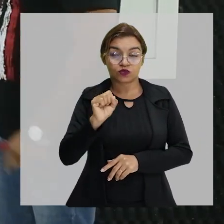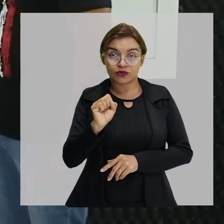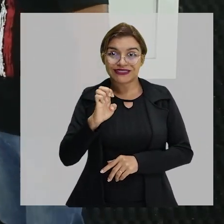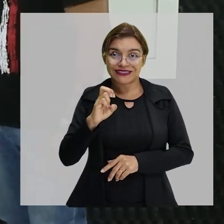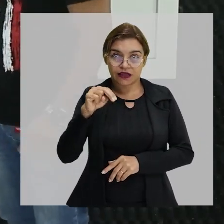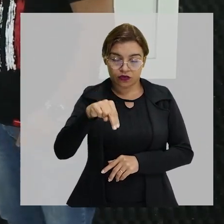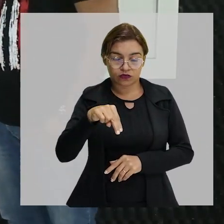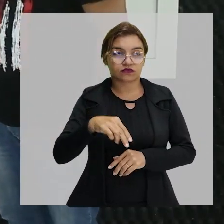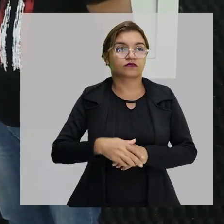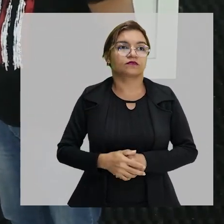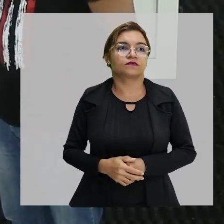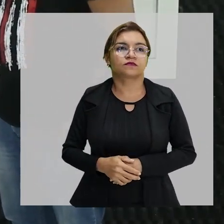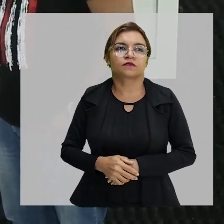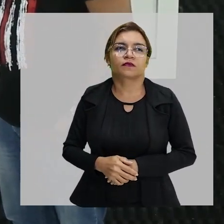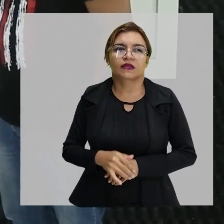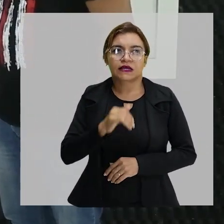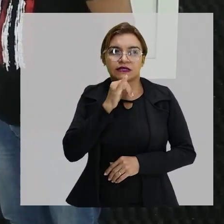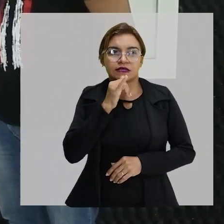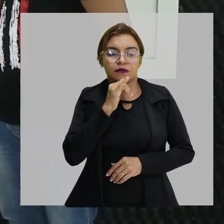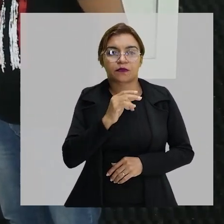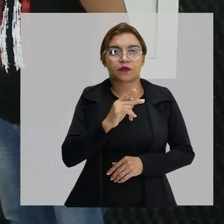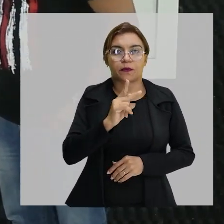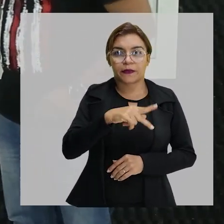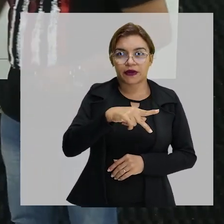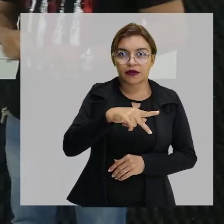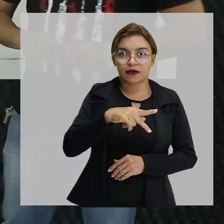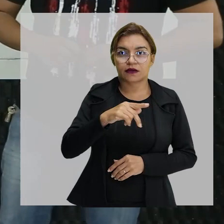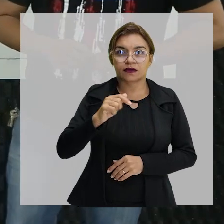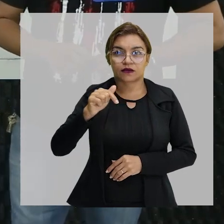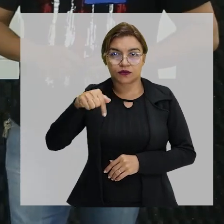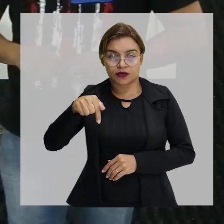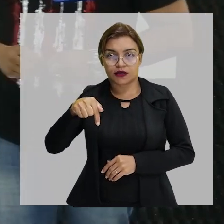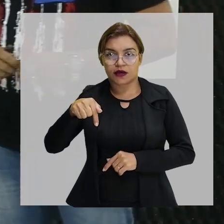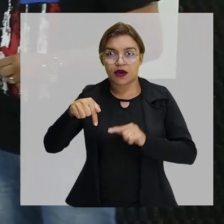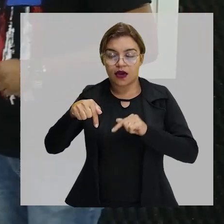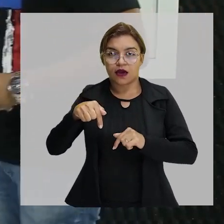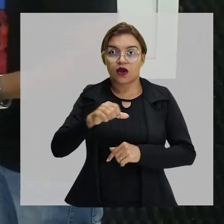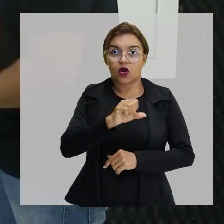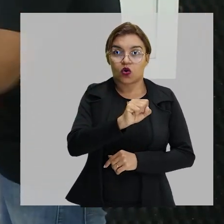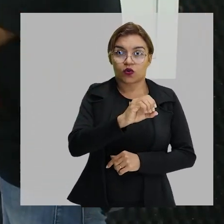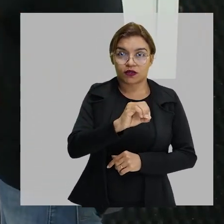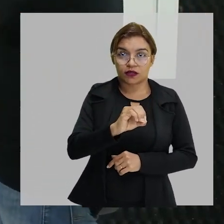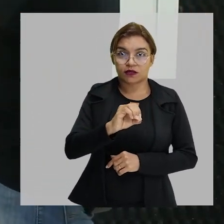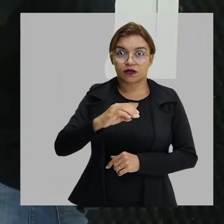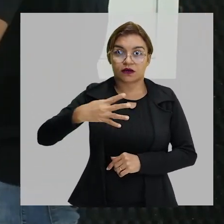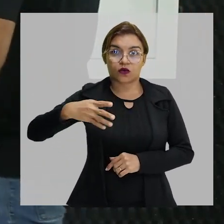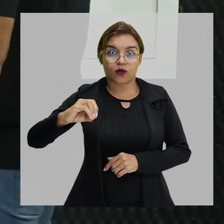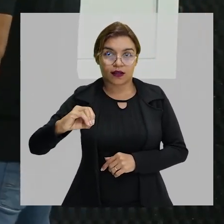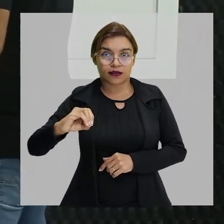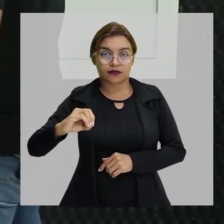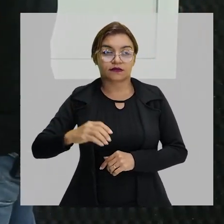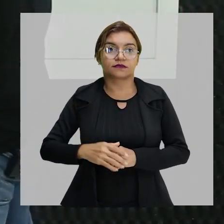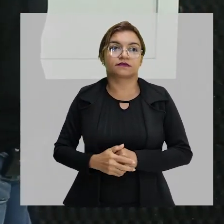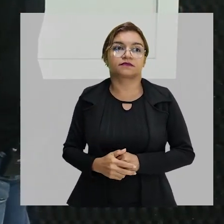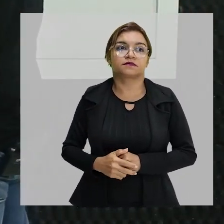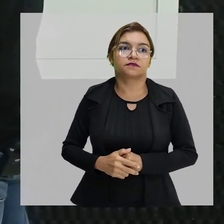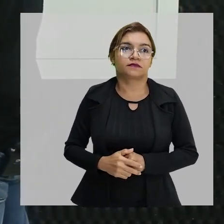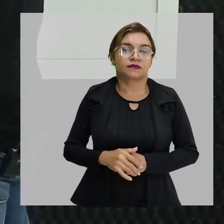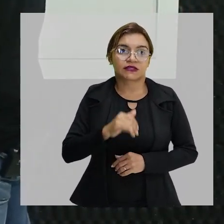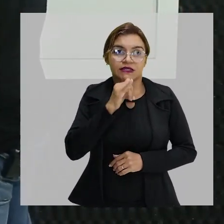Q nessa nossa expressão aqui é o 80 e o 40, tá? Então nós temos o quê? Duas vezes,